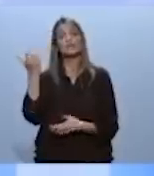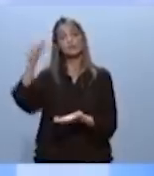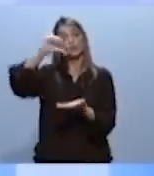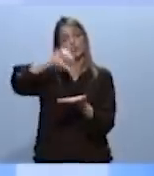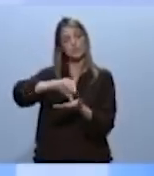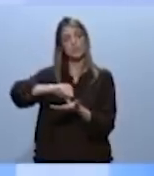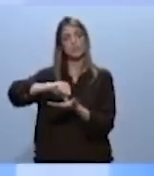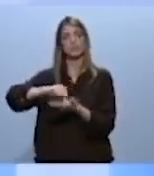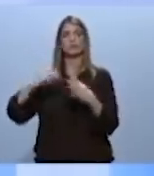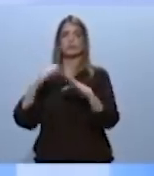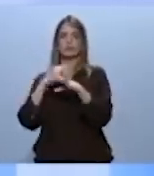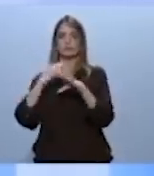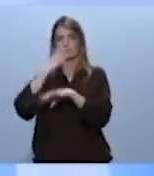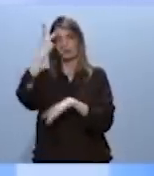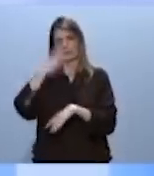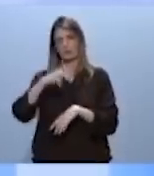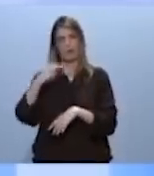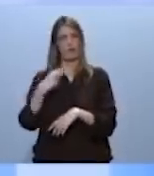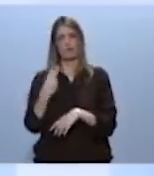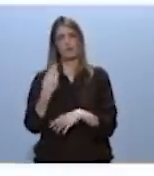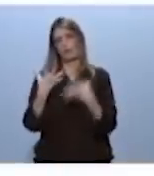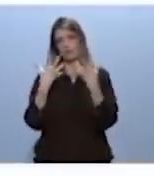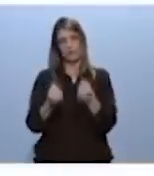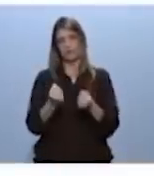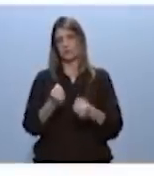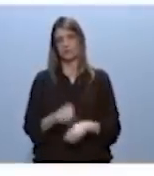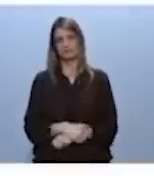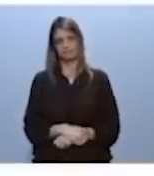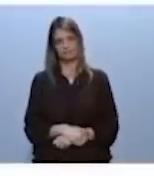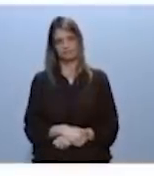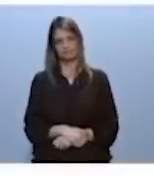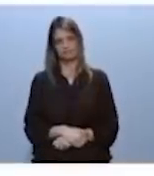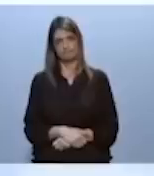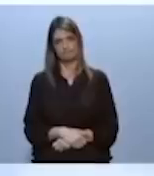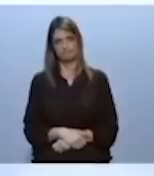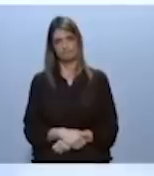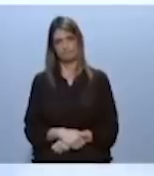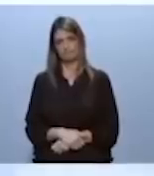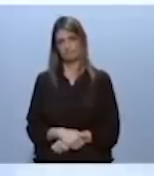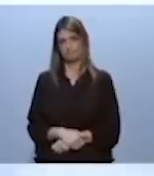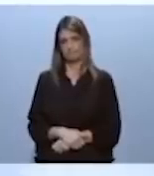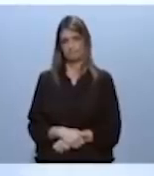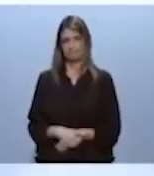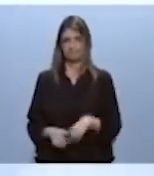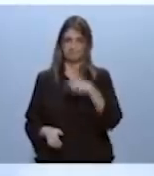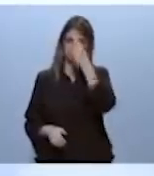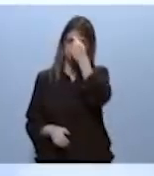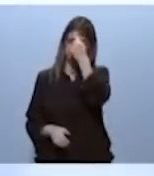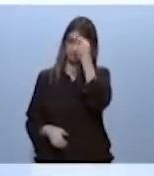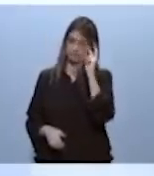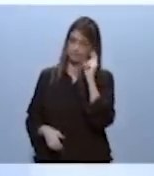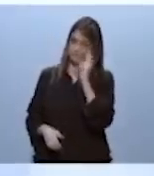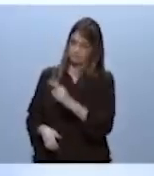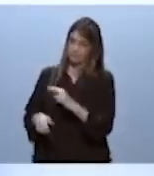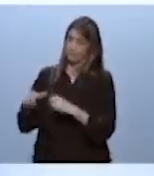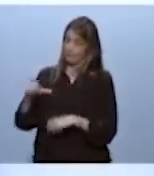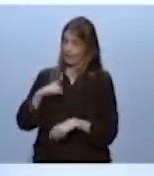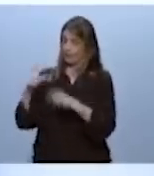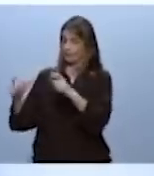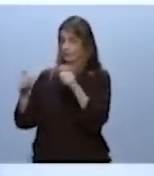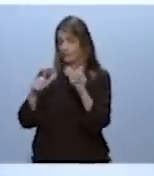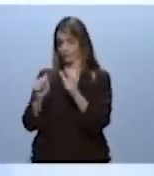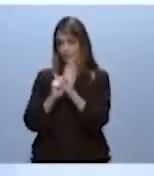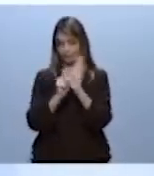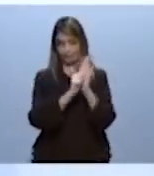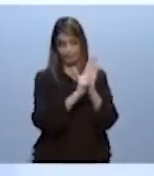coração da nossa cidade não dá mais para aceitar esse tipo de coisa comentários aos tá bom nós temos na Cracolândia é uma série de